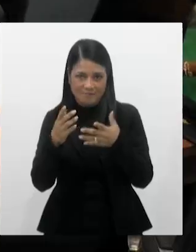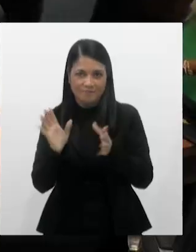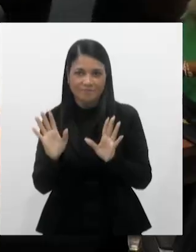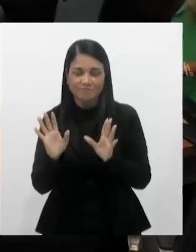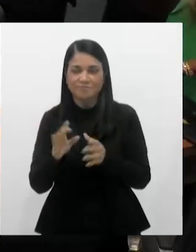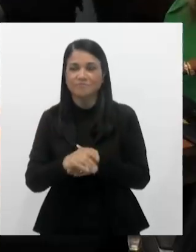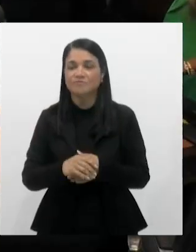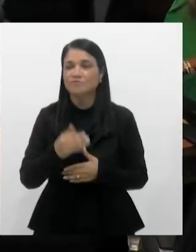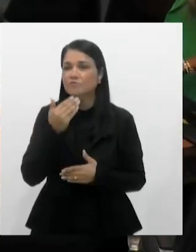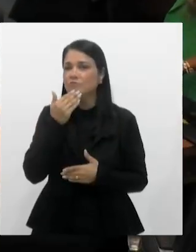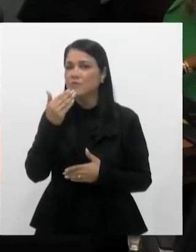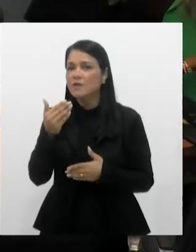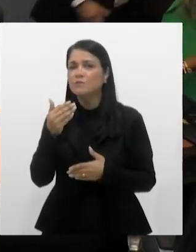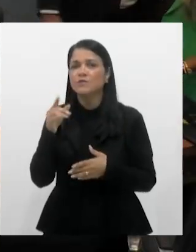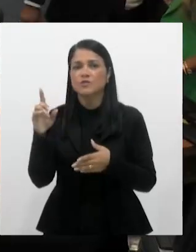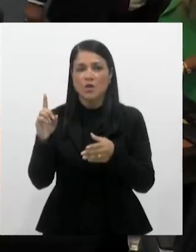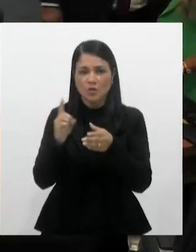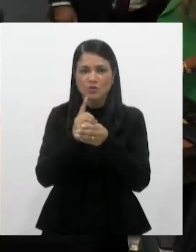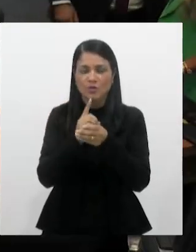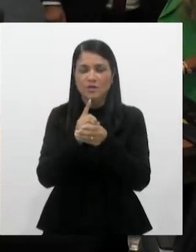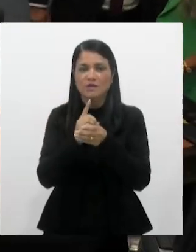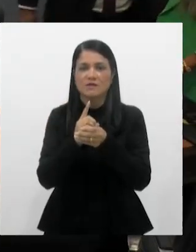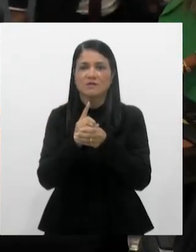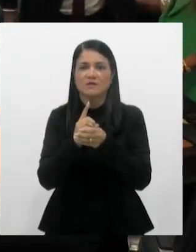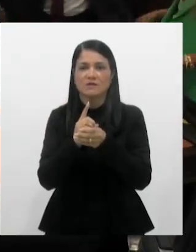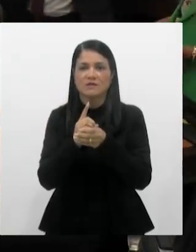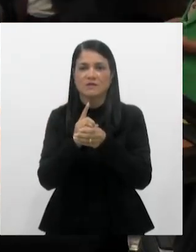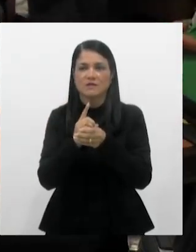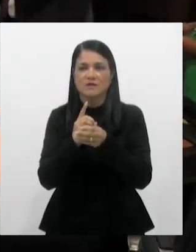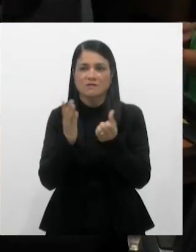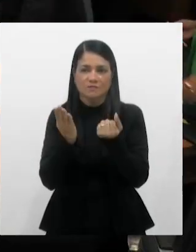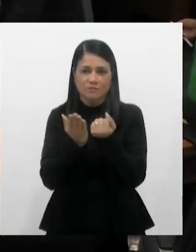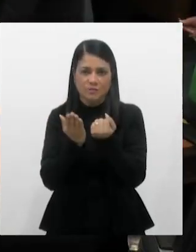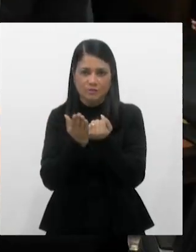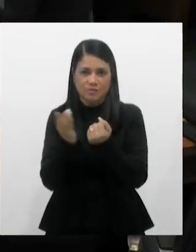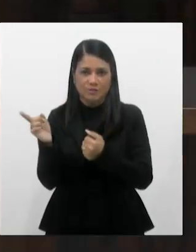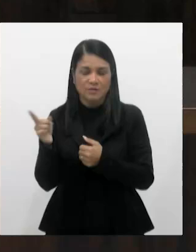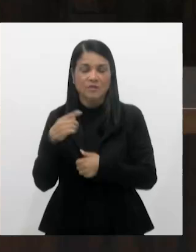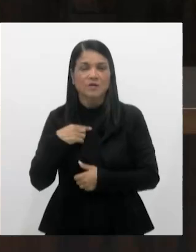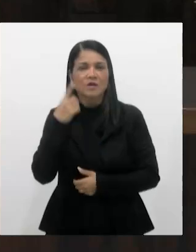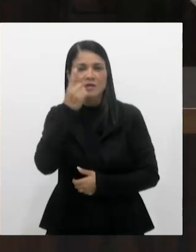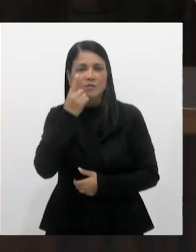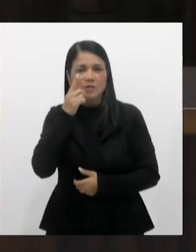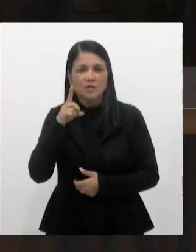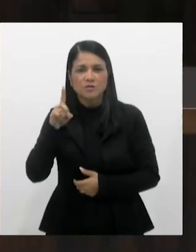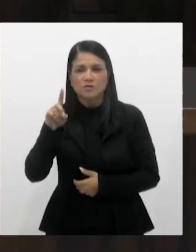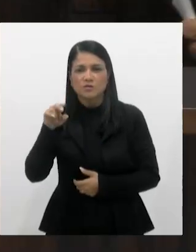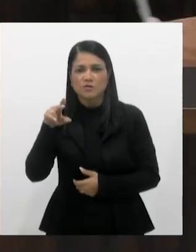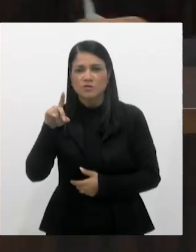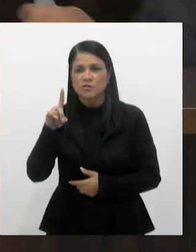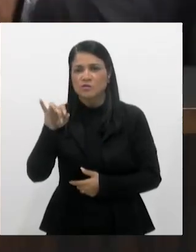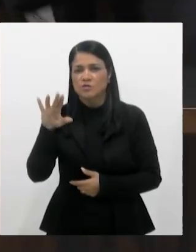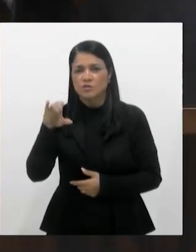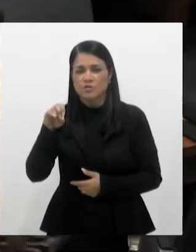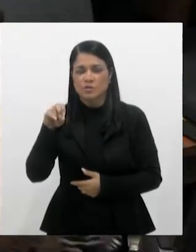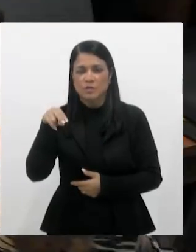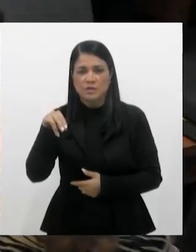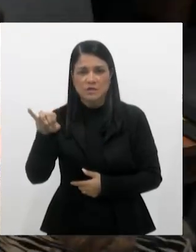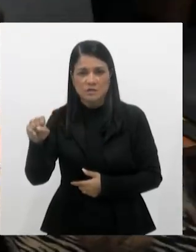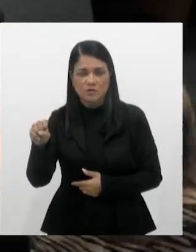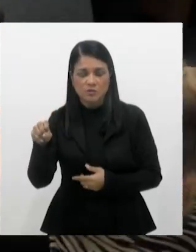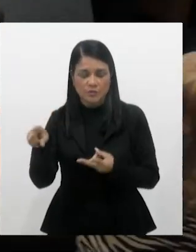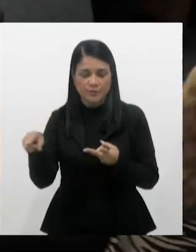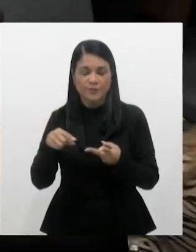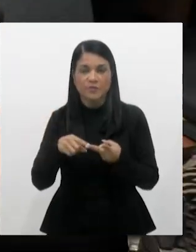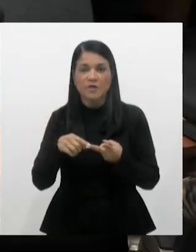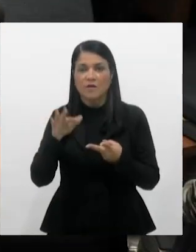presidente Delalore. Presidente, o deputado Obrigado, Dionísio deputado também. Samuel Malafaia, O deputado Dionísio pede.